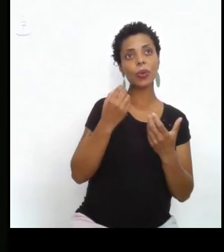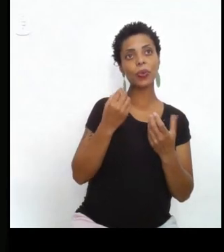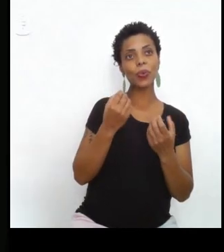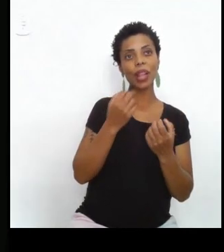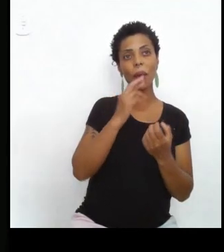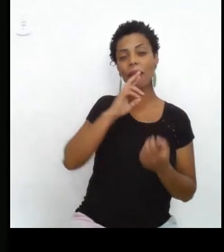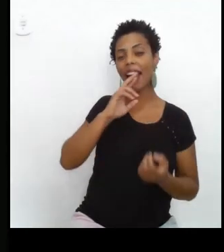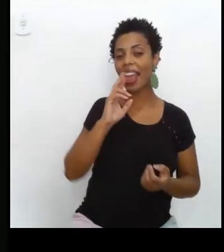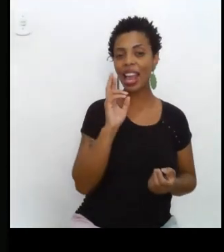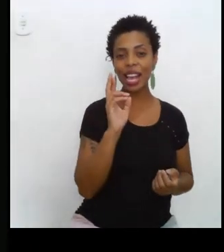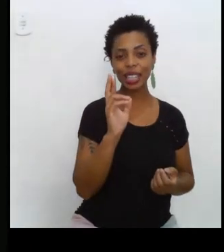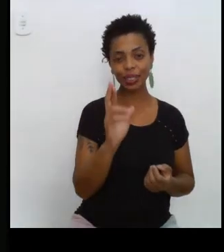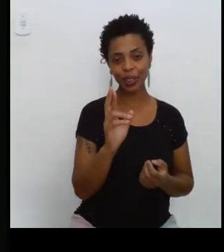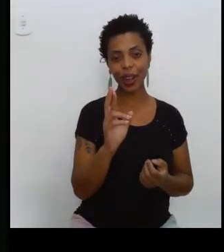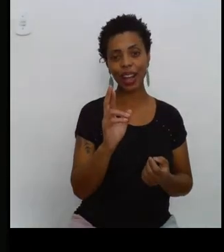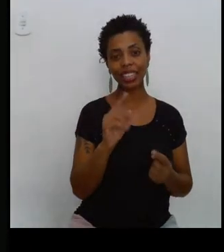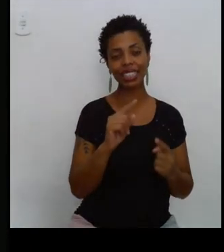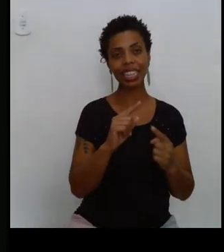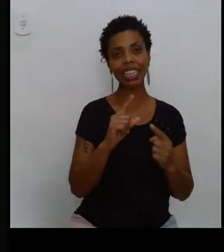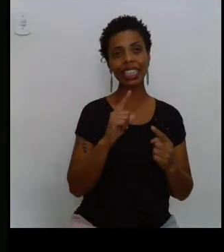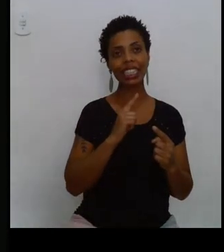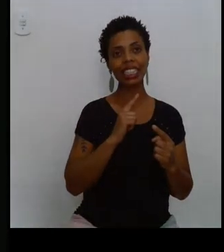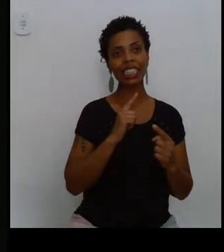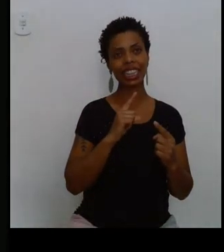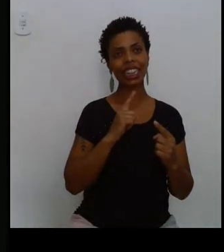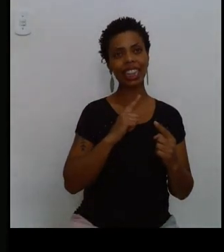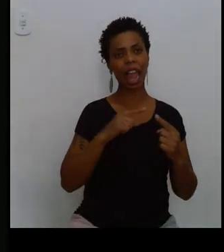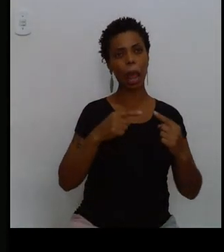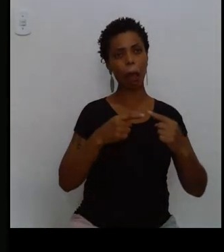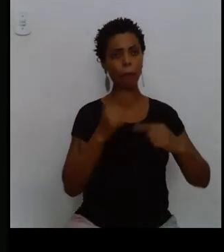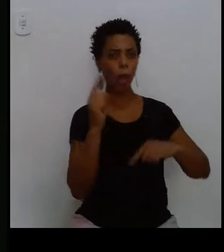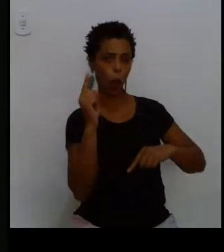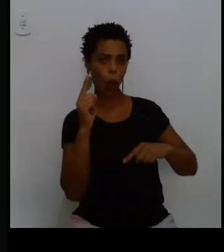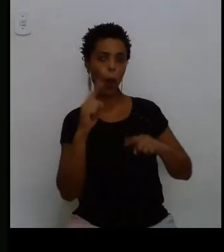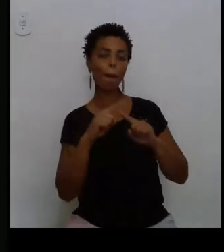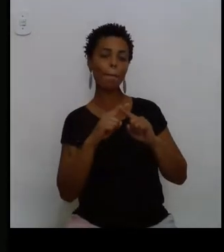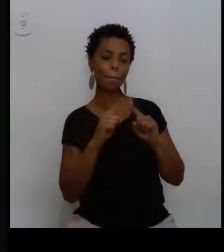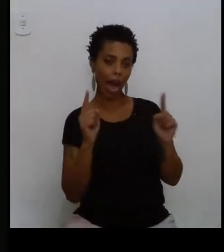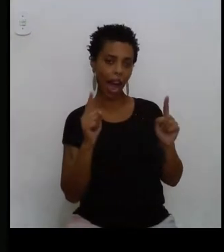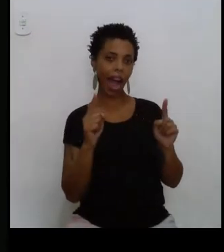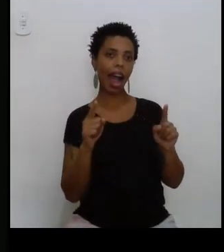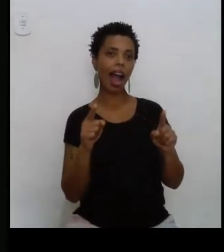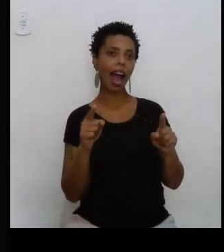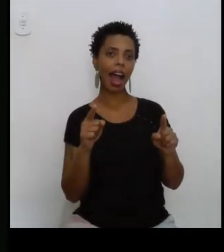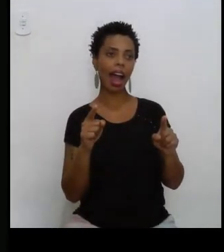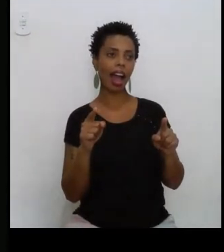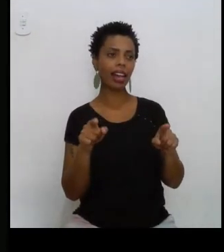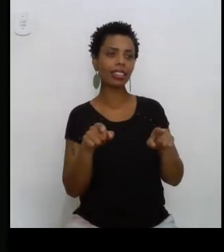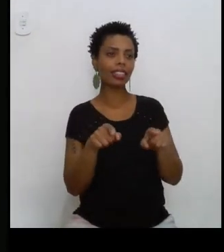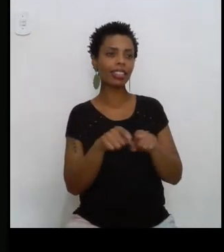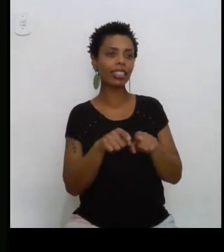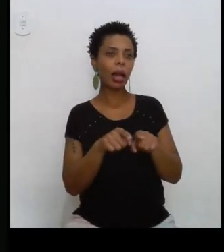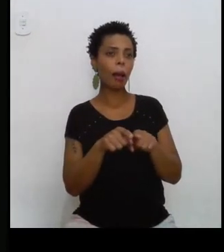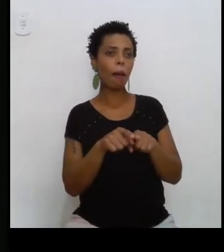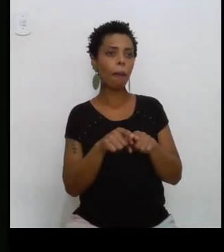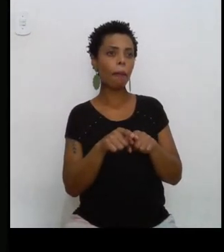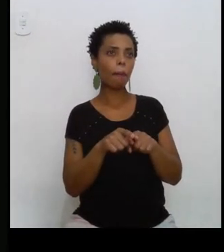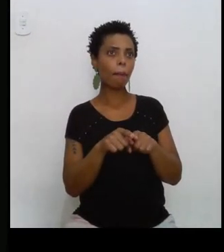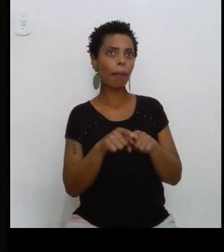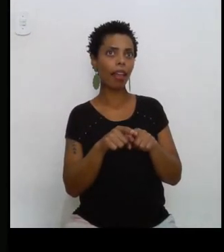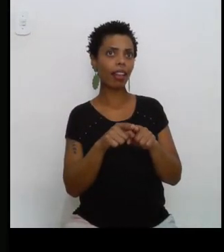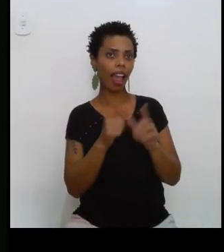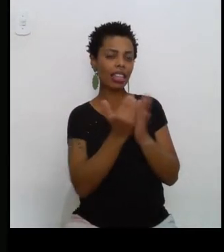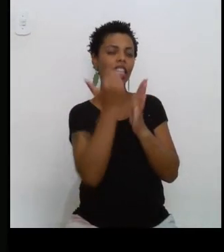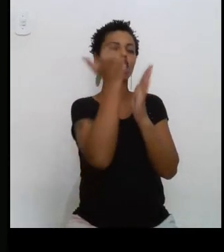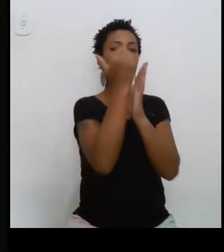que a contraditória e ao mesmo tempo em cabe um pouco mais um pouco radical que é